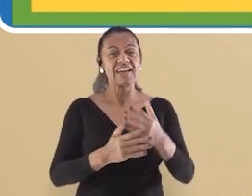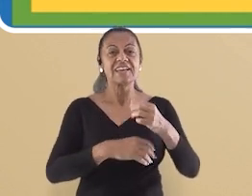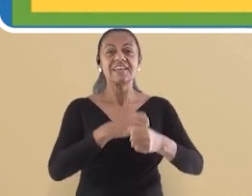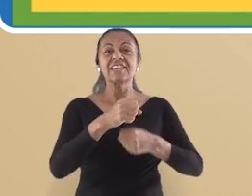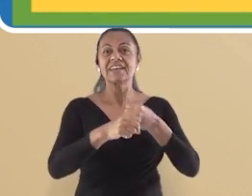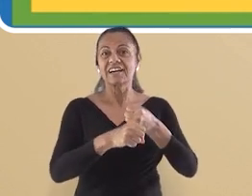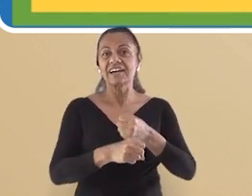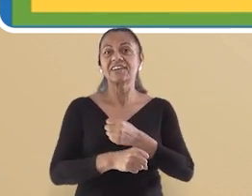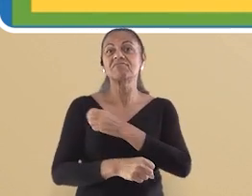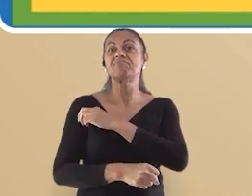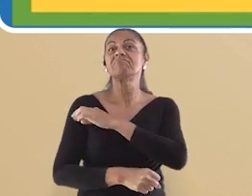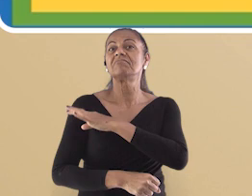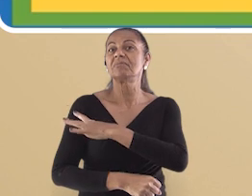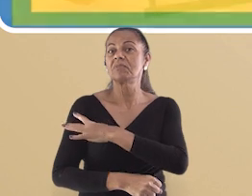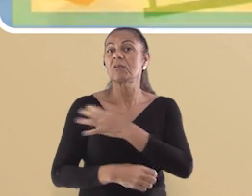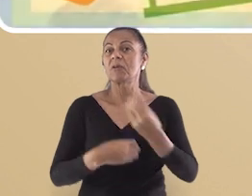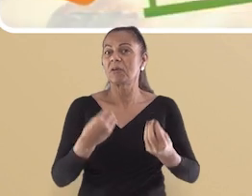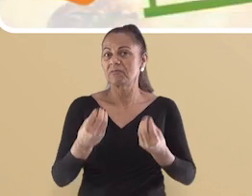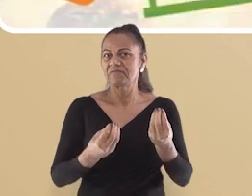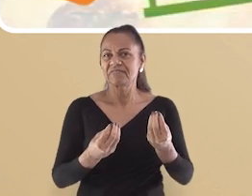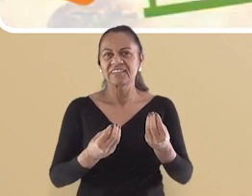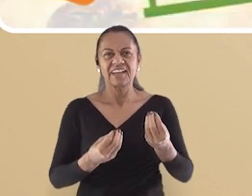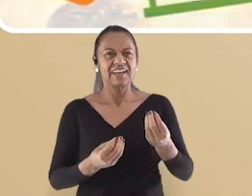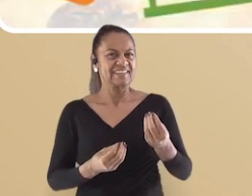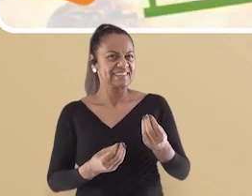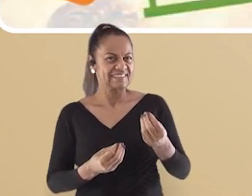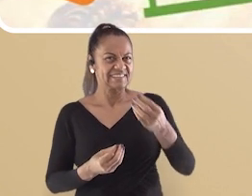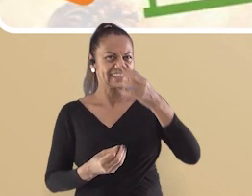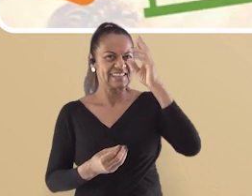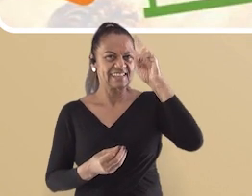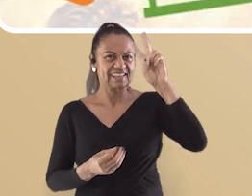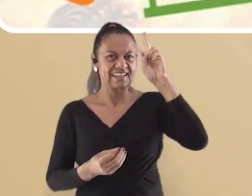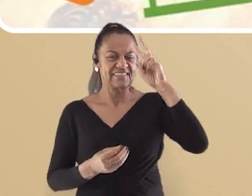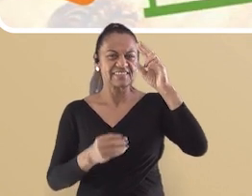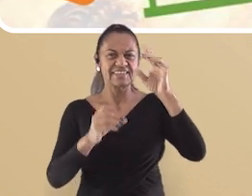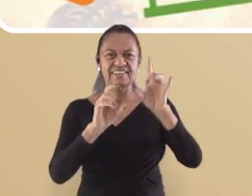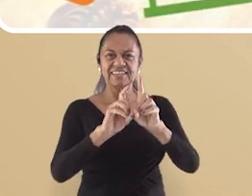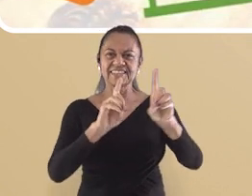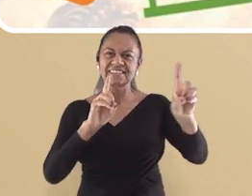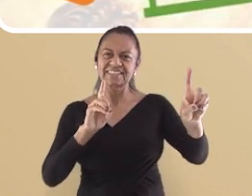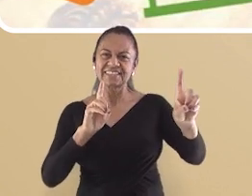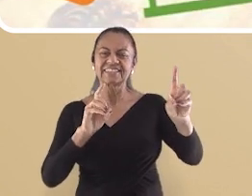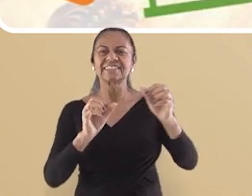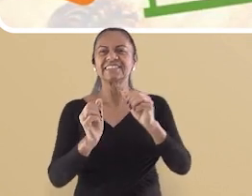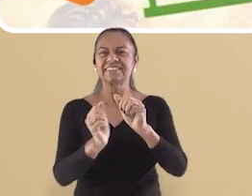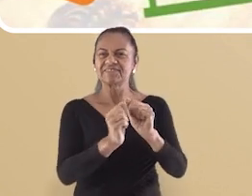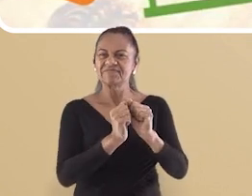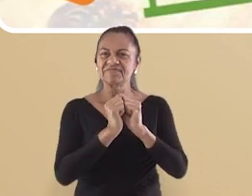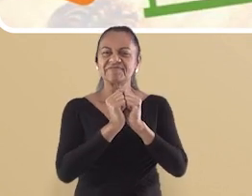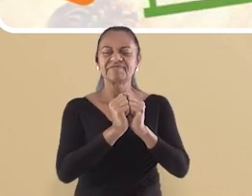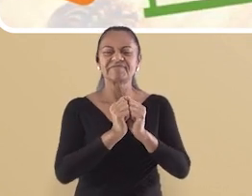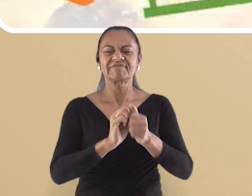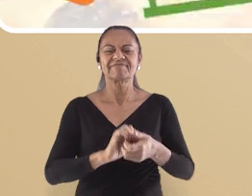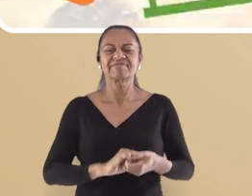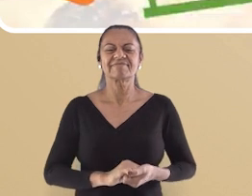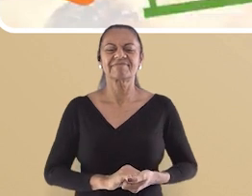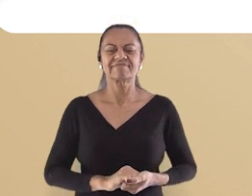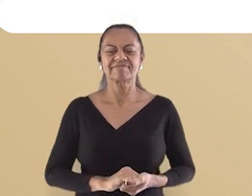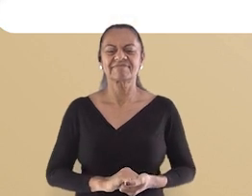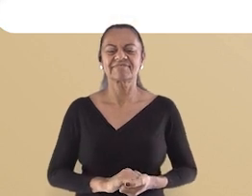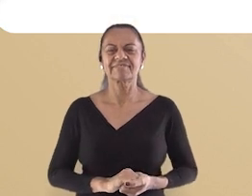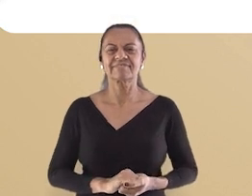seu nome, escola e ano. Te esperamos na próxima semana. E lembre-se, mesmo distantes, estamos